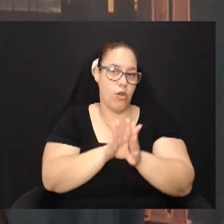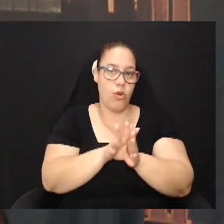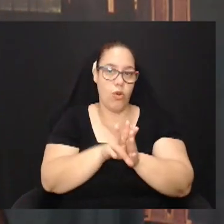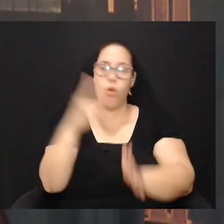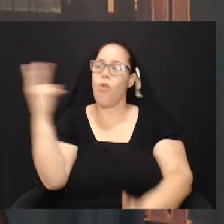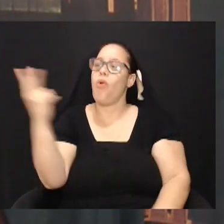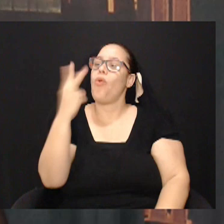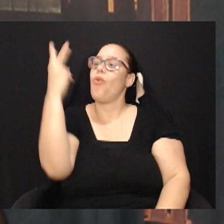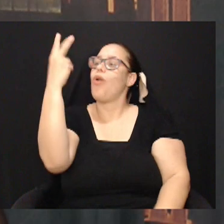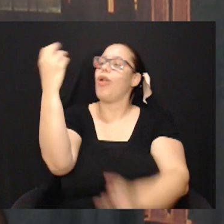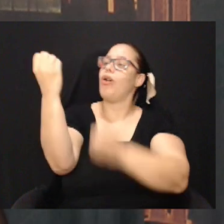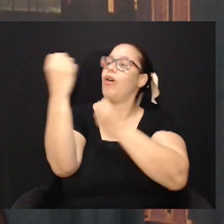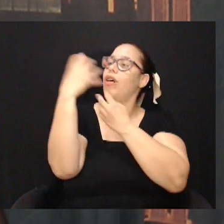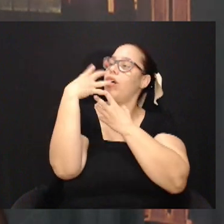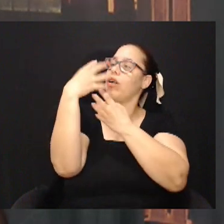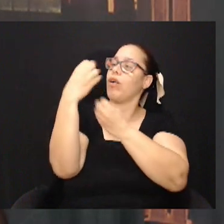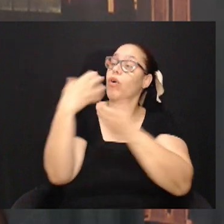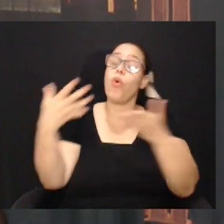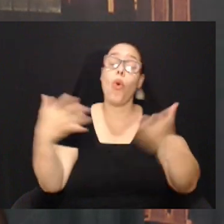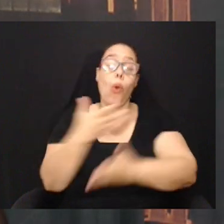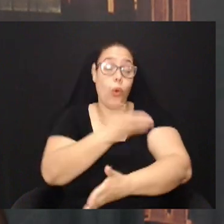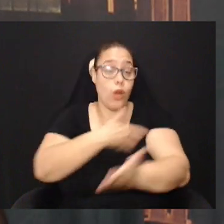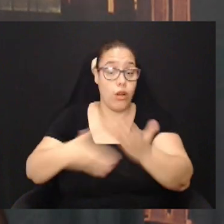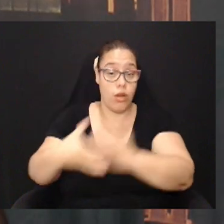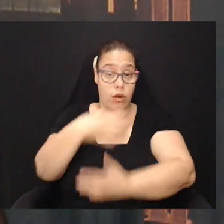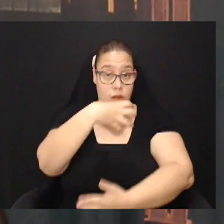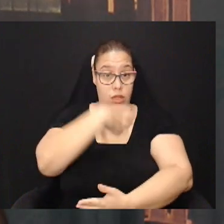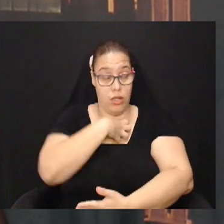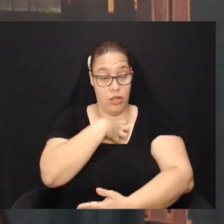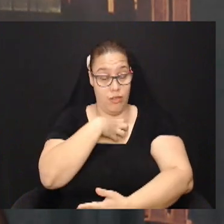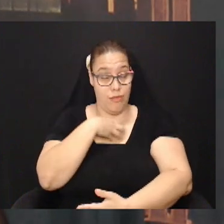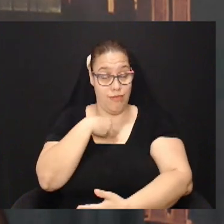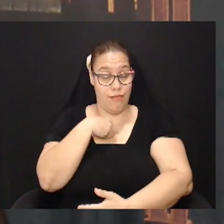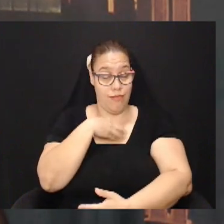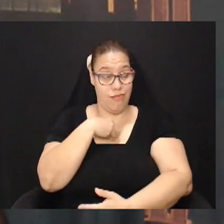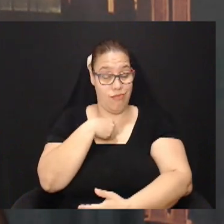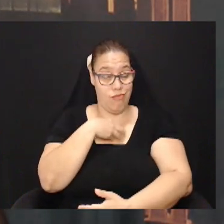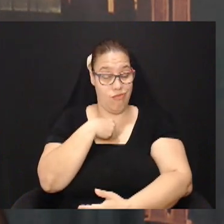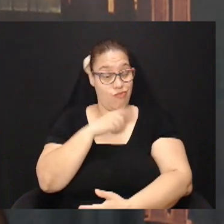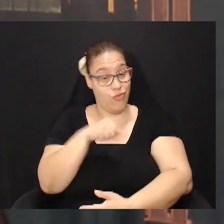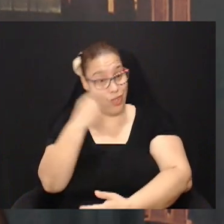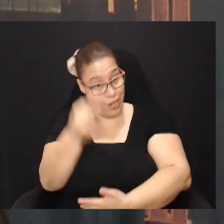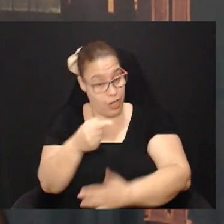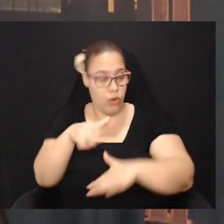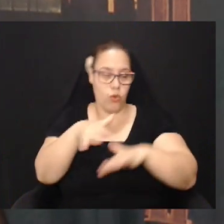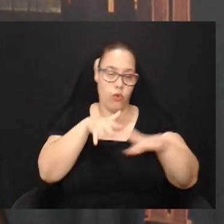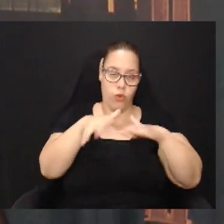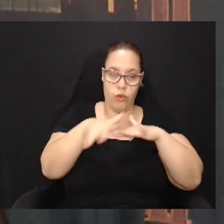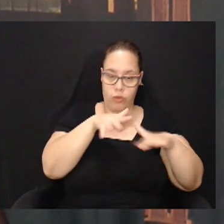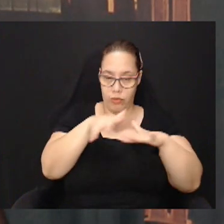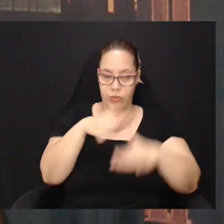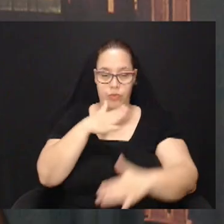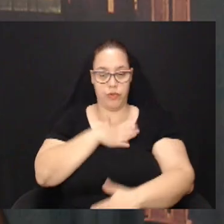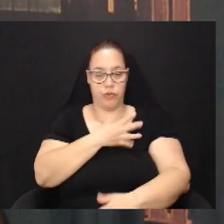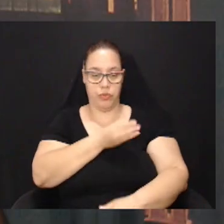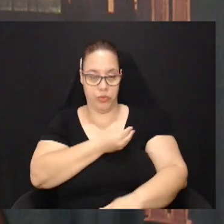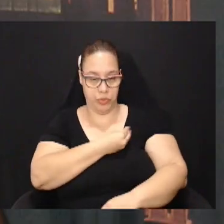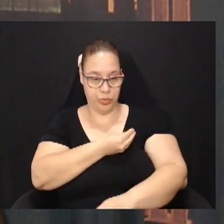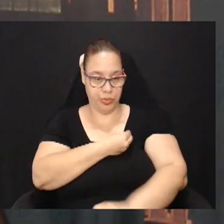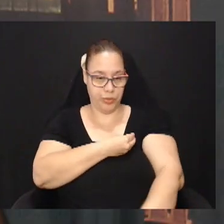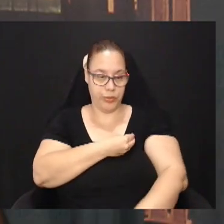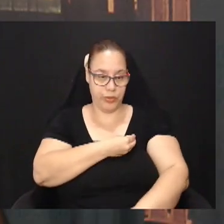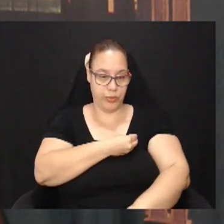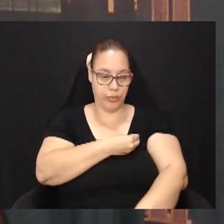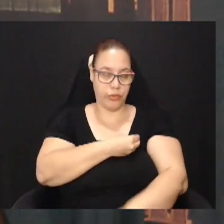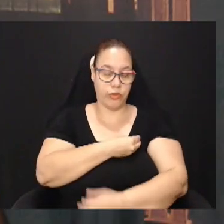passaram que hoje faz parte de mim. Então, em outros momentos da minha vida, eu já